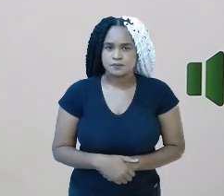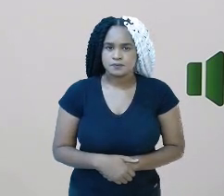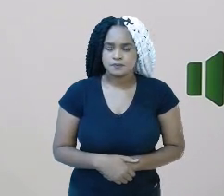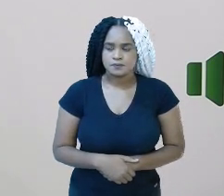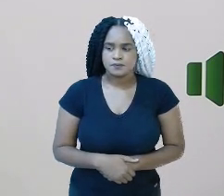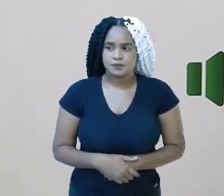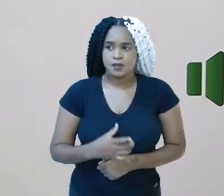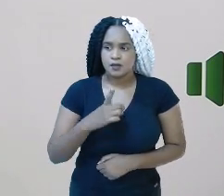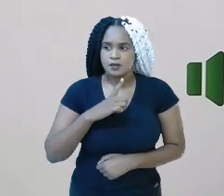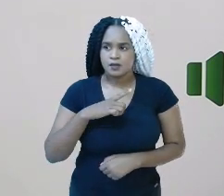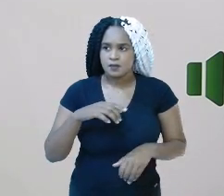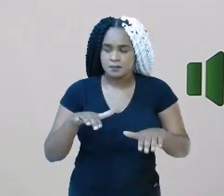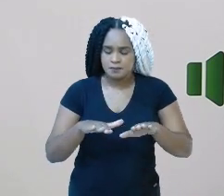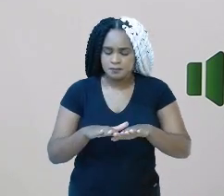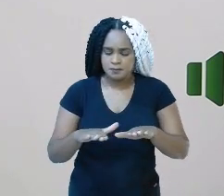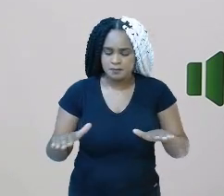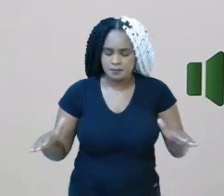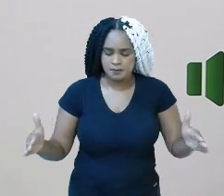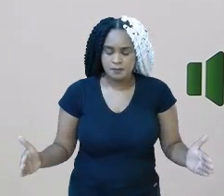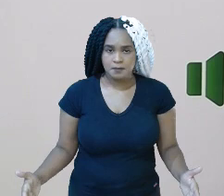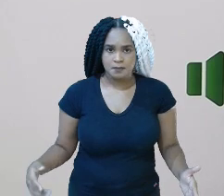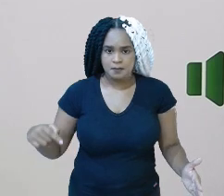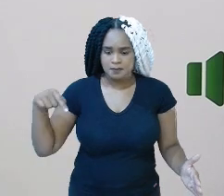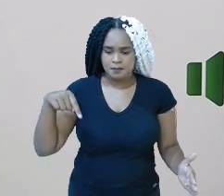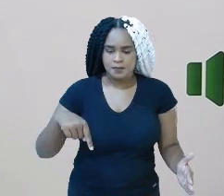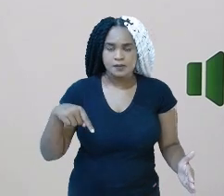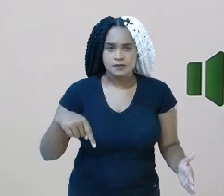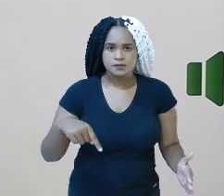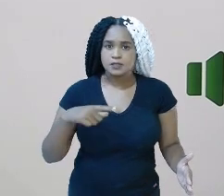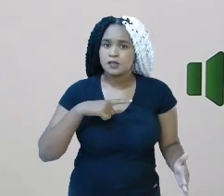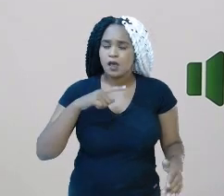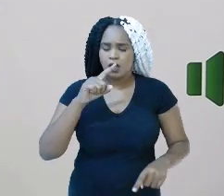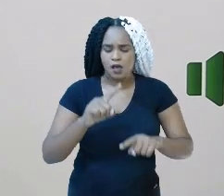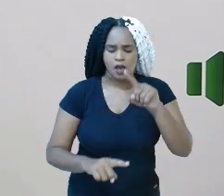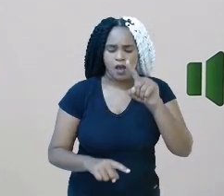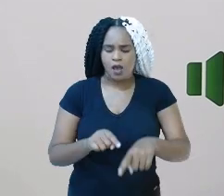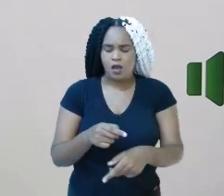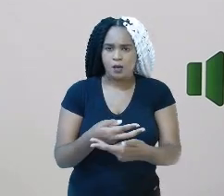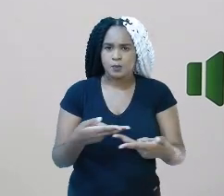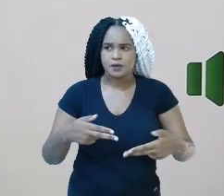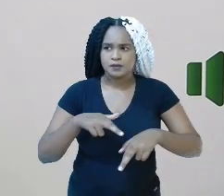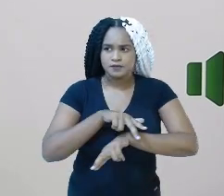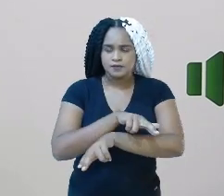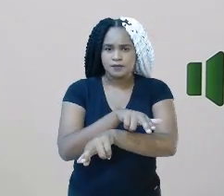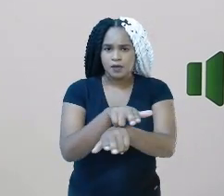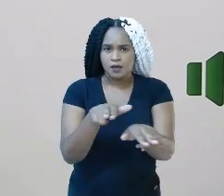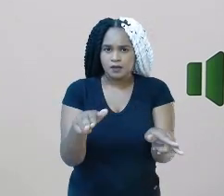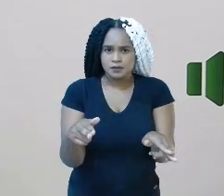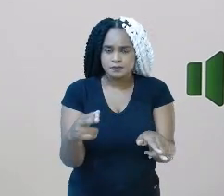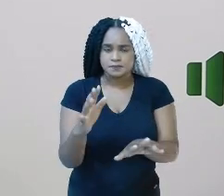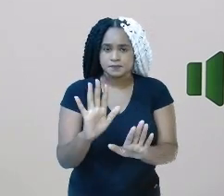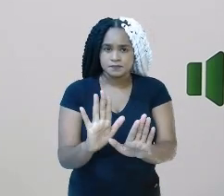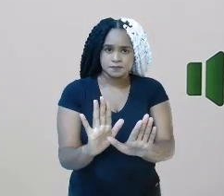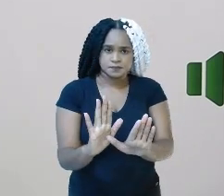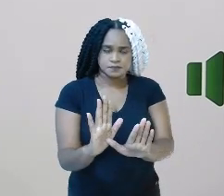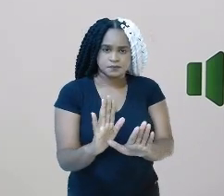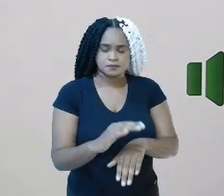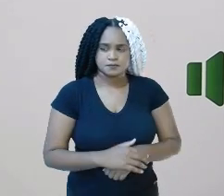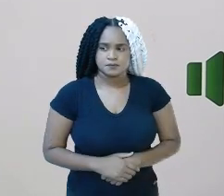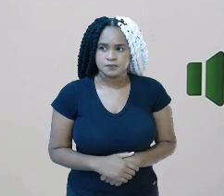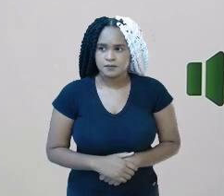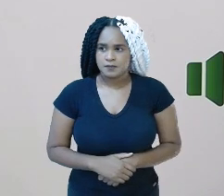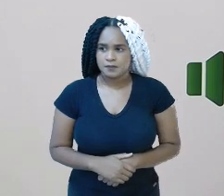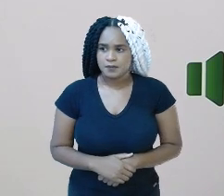Nessa mesa, eu tenho diversos tipos de instrumento, onde, dependendo do que eu quero